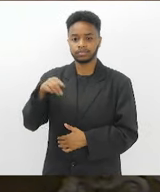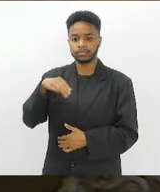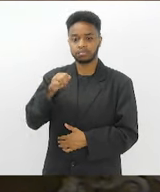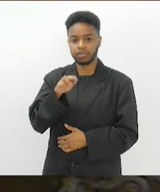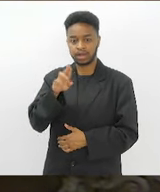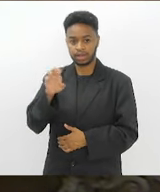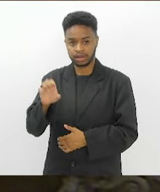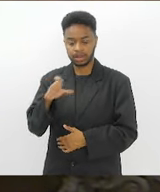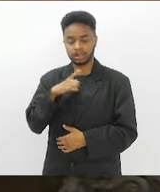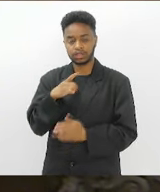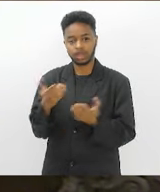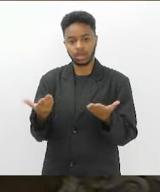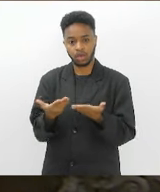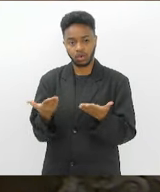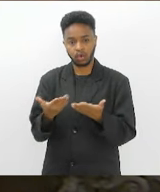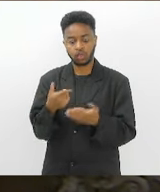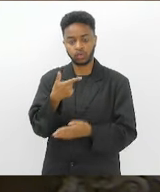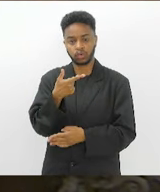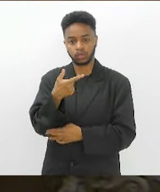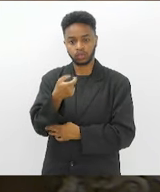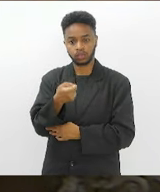ter agora em